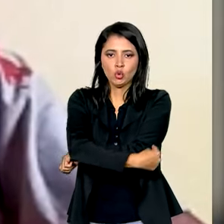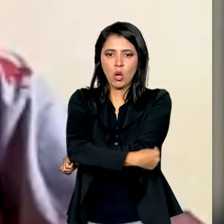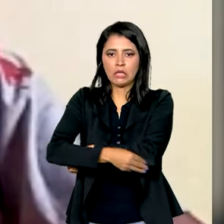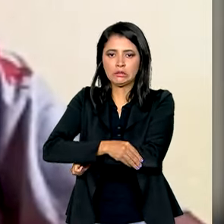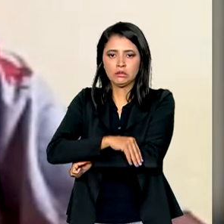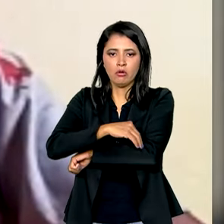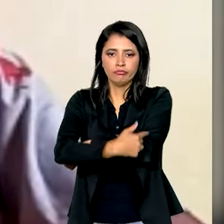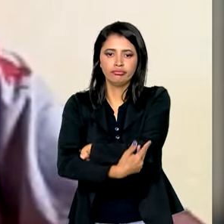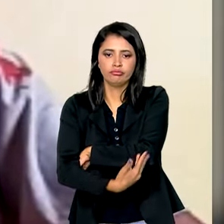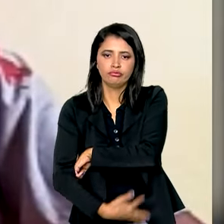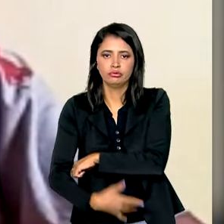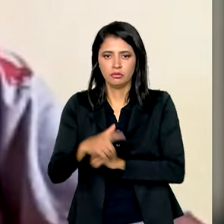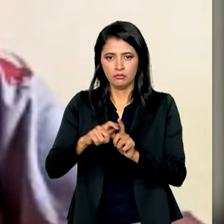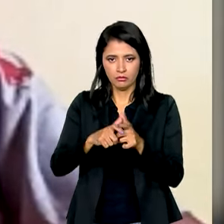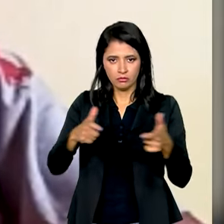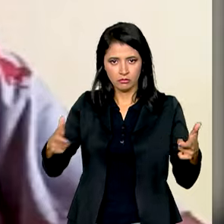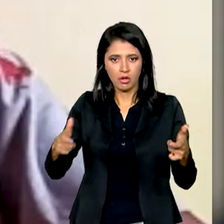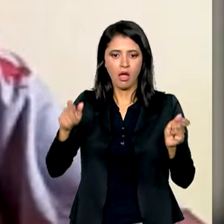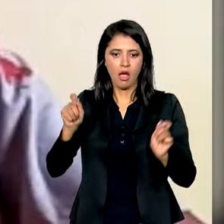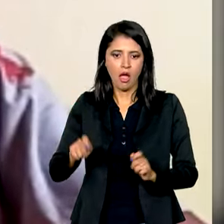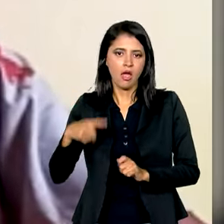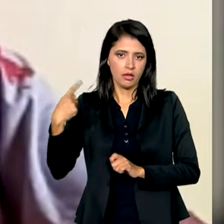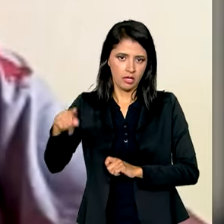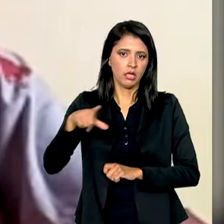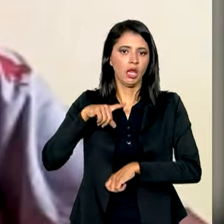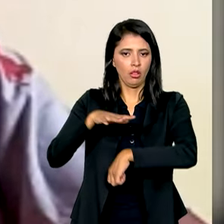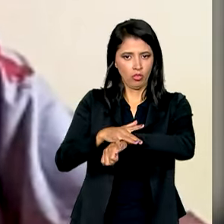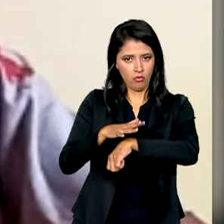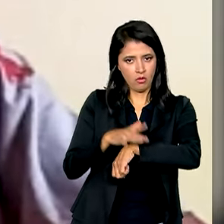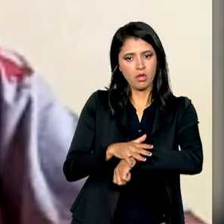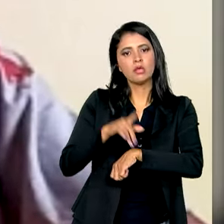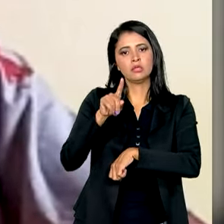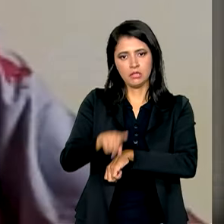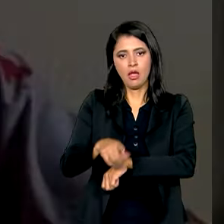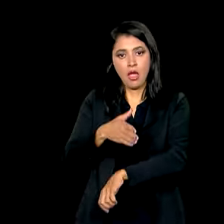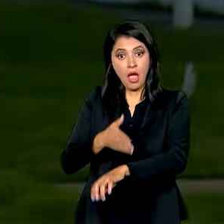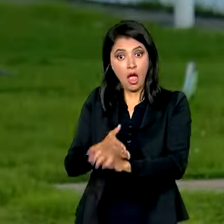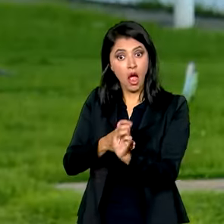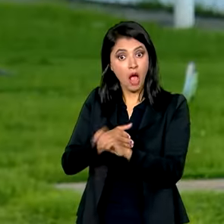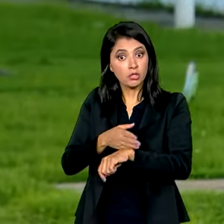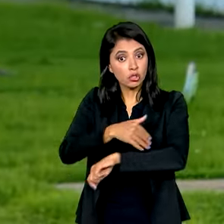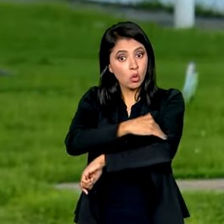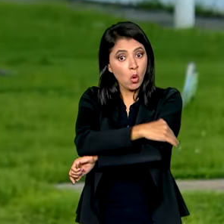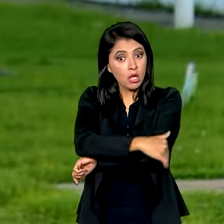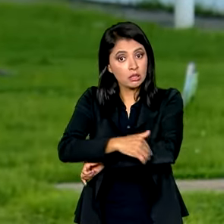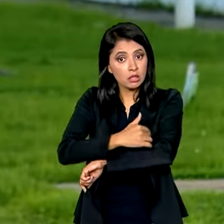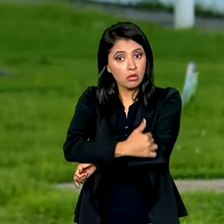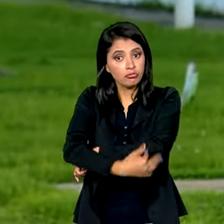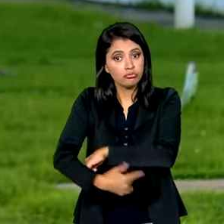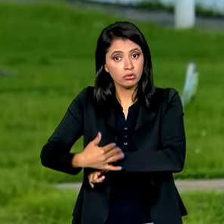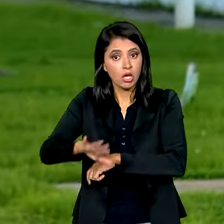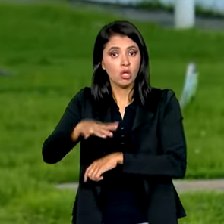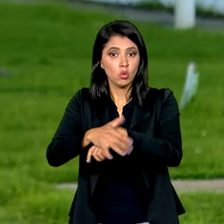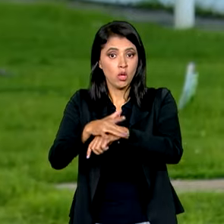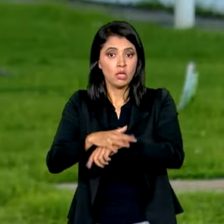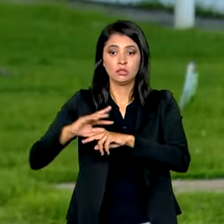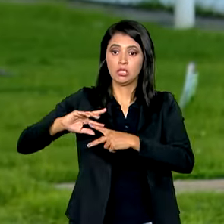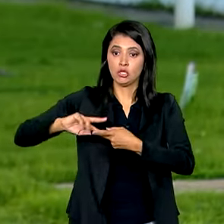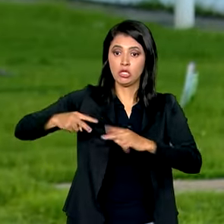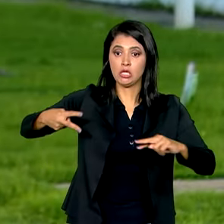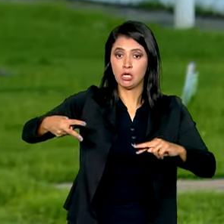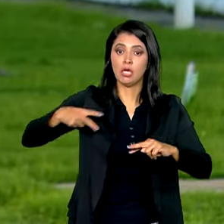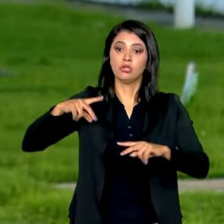do sangramento do portador de hemofilia é nas articulações. A doença, que é genética e